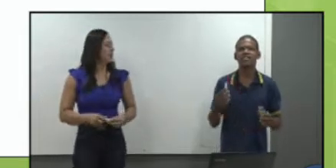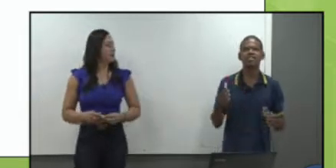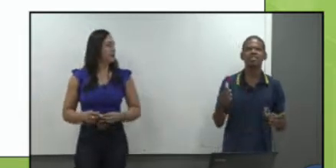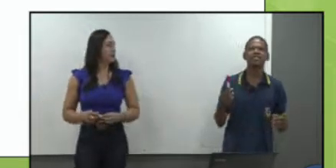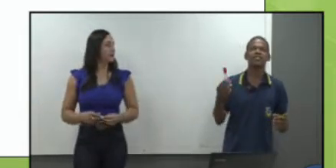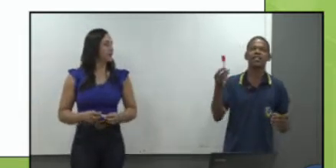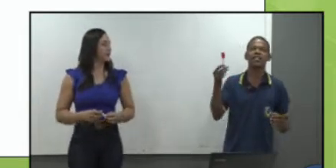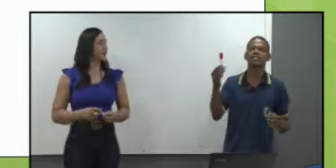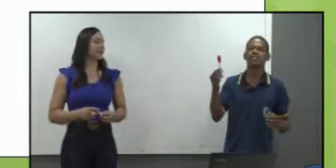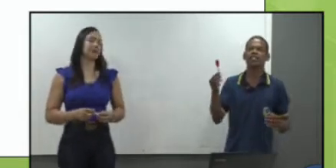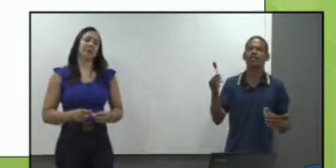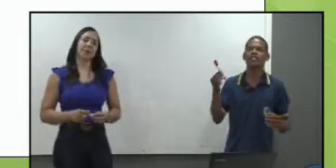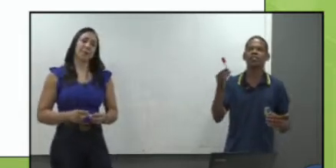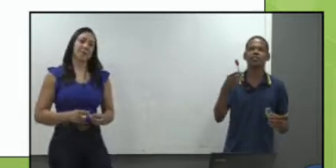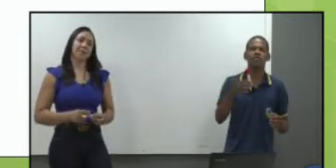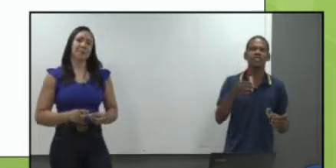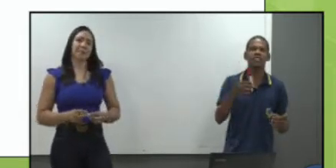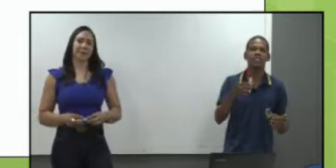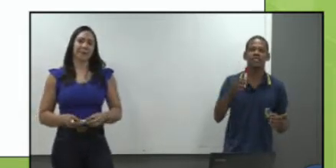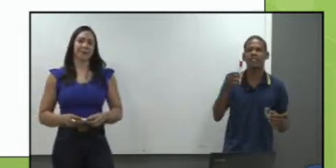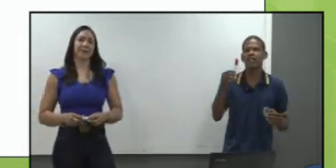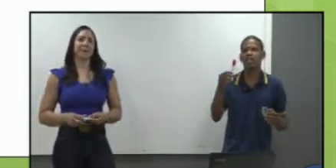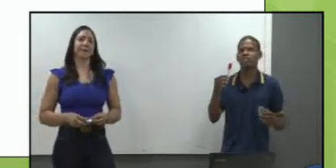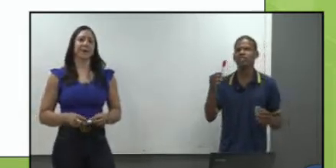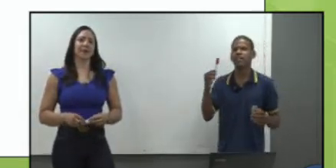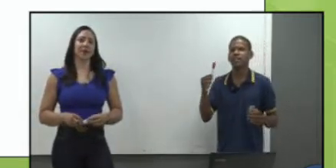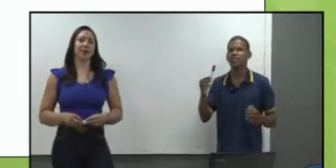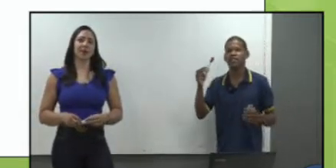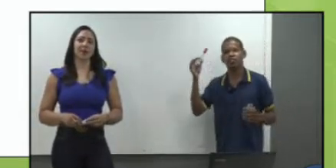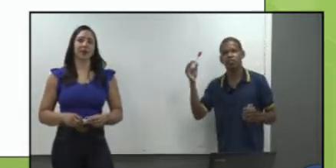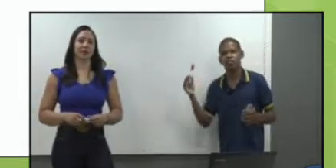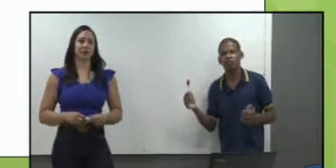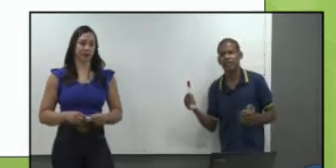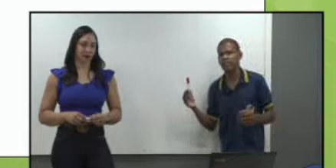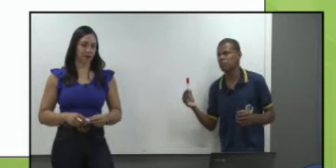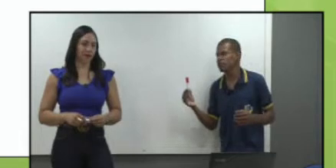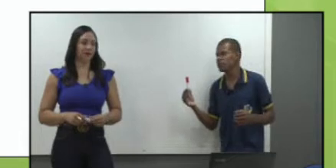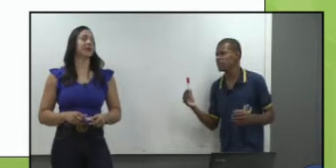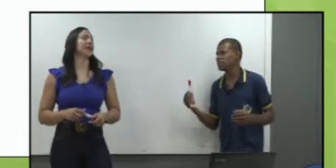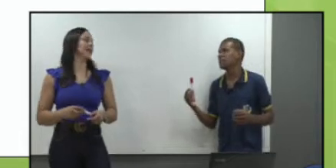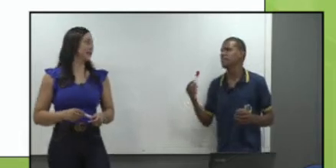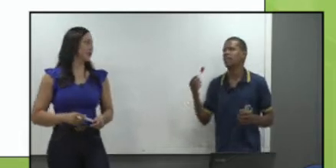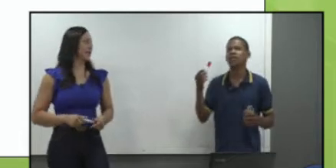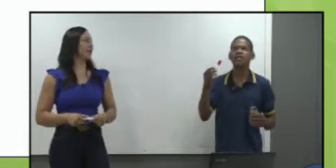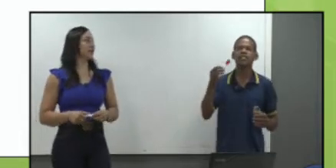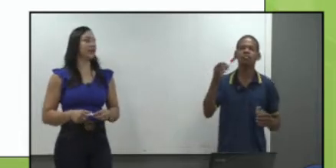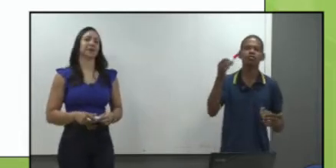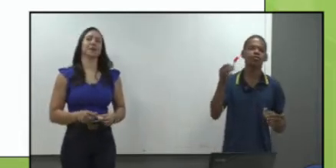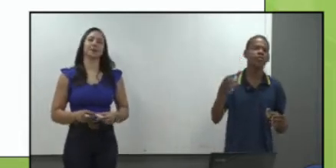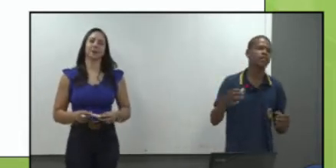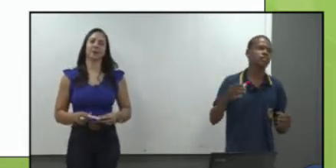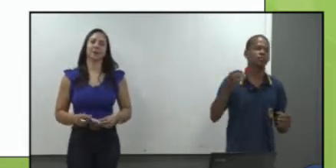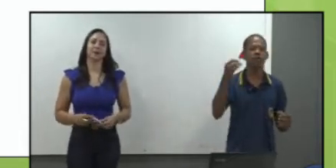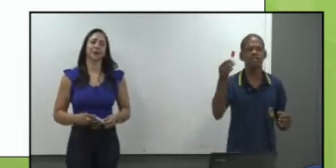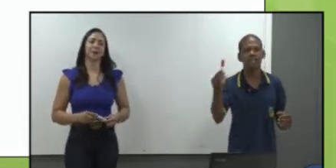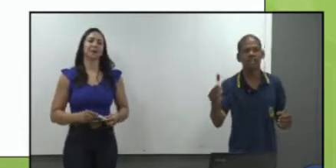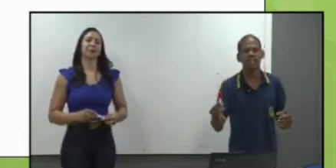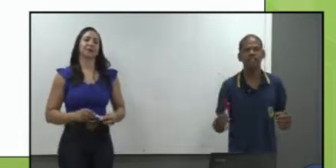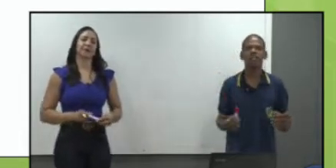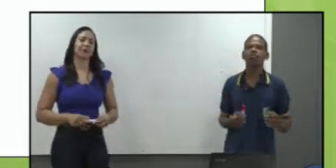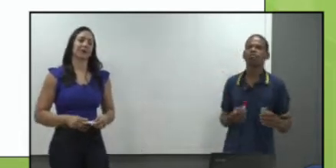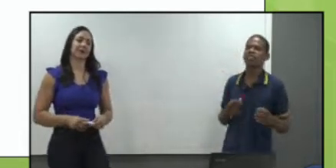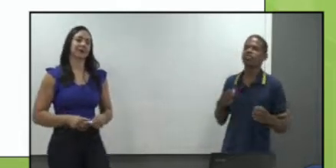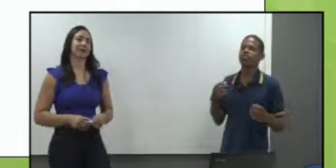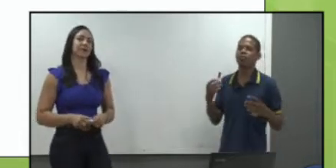As indígenas, citando aqui o exemplo de Pesqueira, a gente tem aqui o toré, né, professora? Isso, exatamente. Uma dança muito rica de